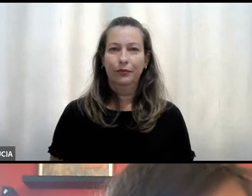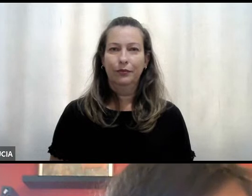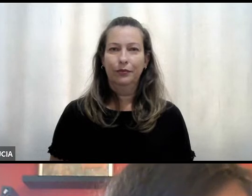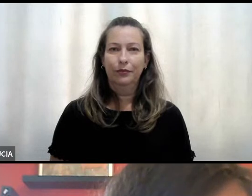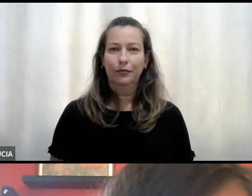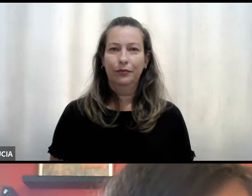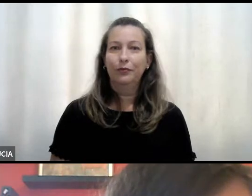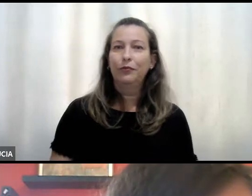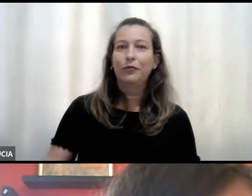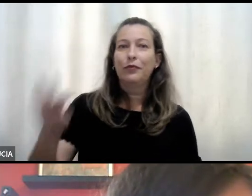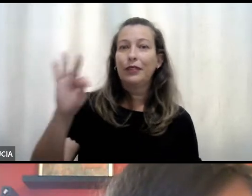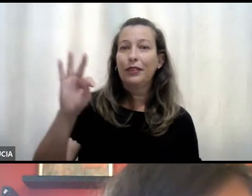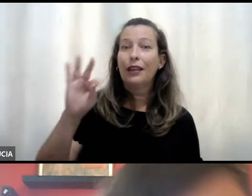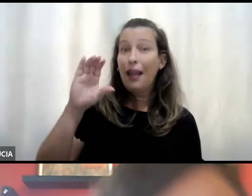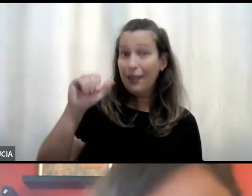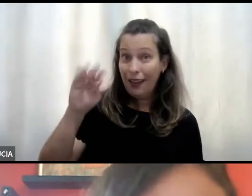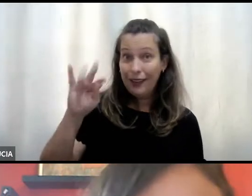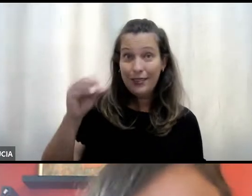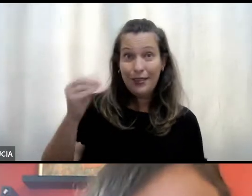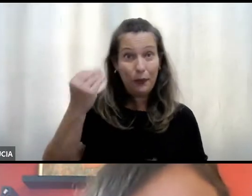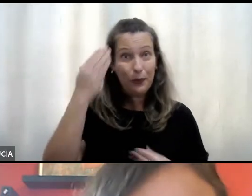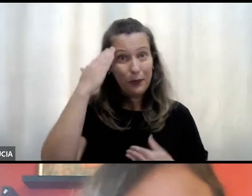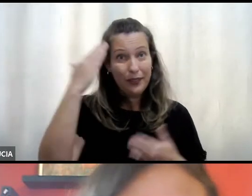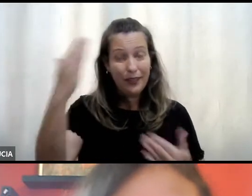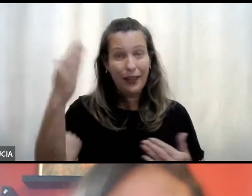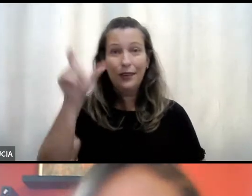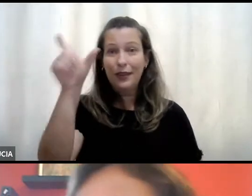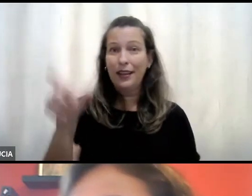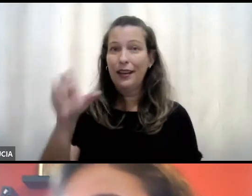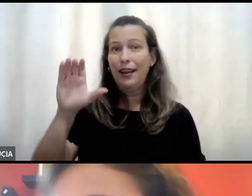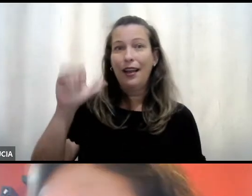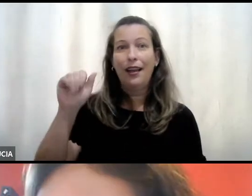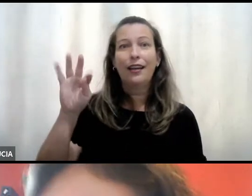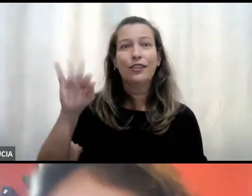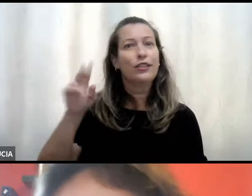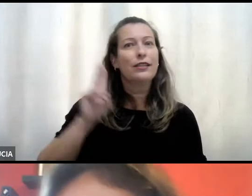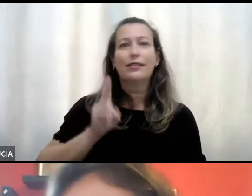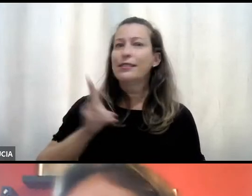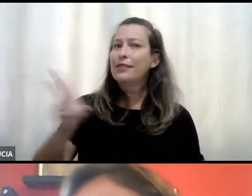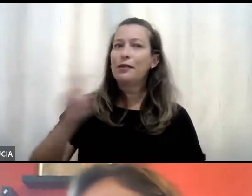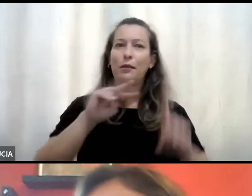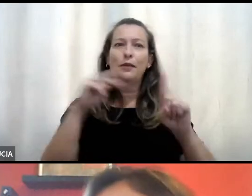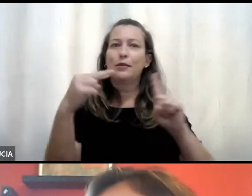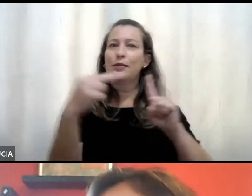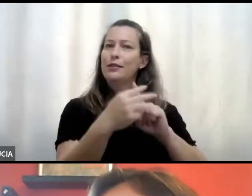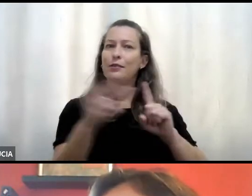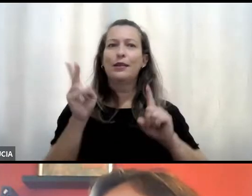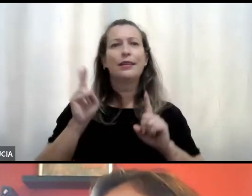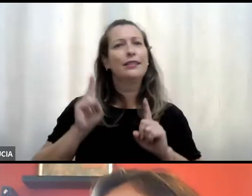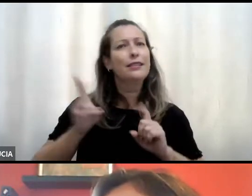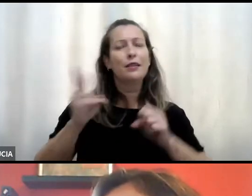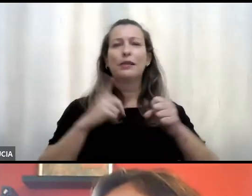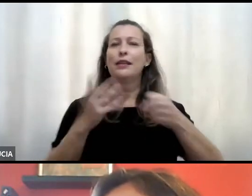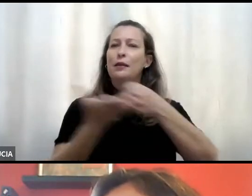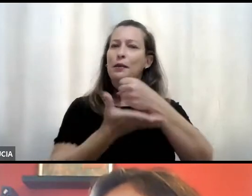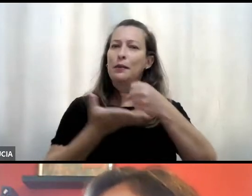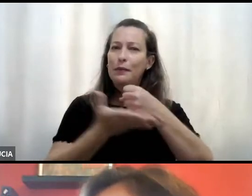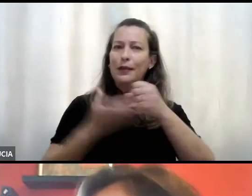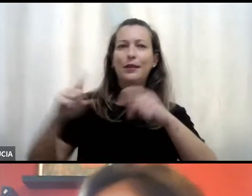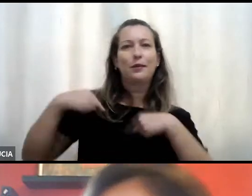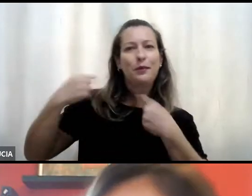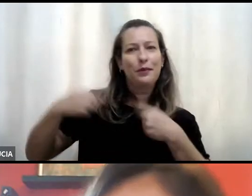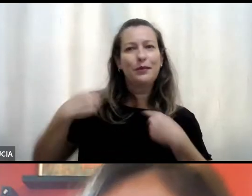Kátia, muito obrigada. Kátia, sempre com uma perspectiva, ao mesmo tempo, embasada, provocativa e que faz a gente sempre ir